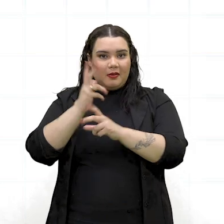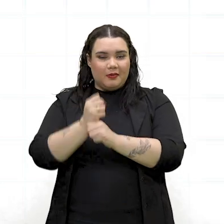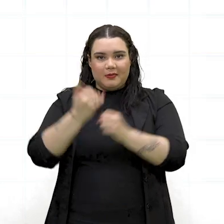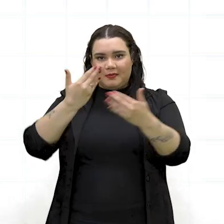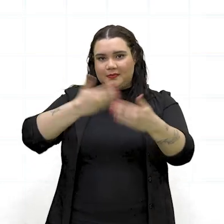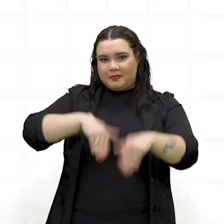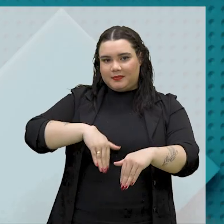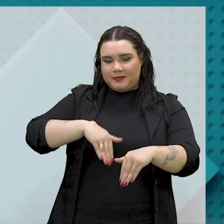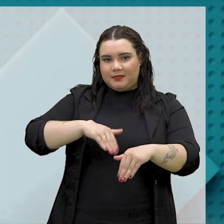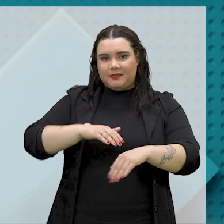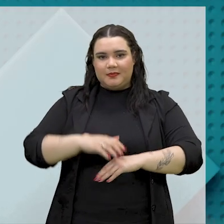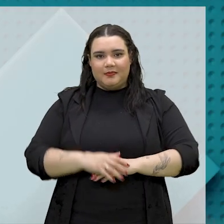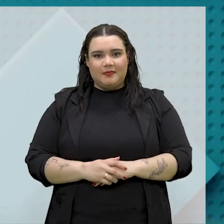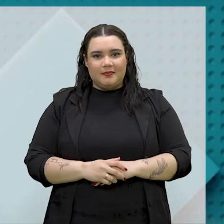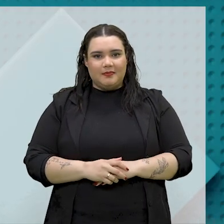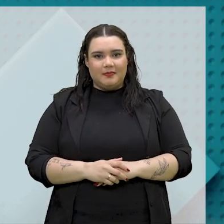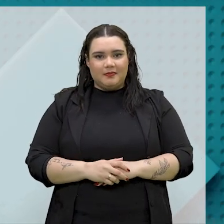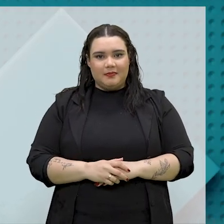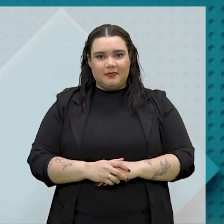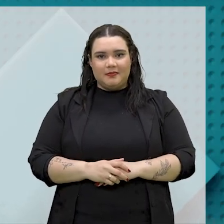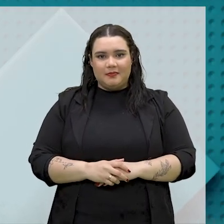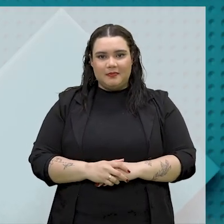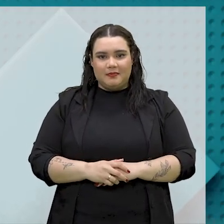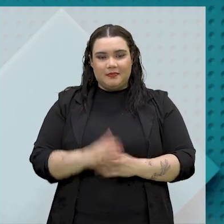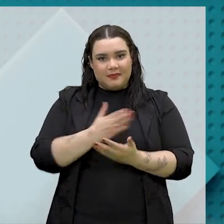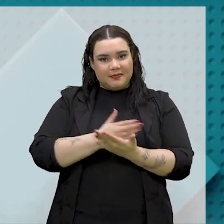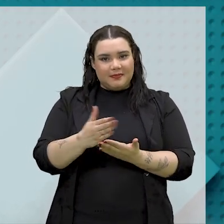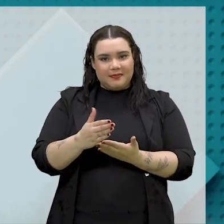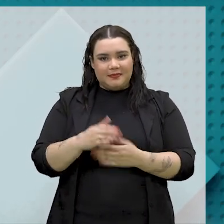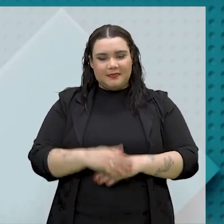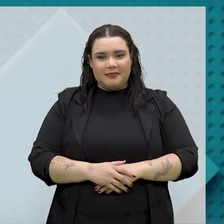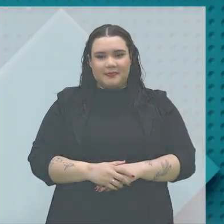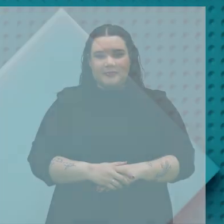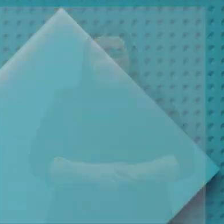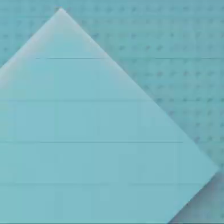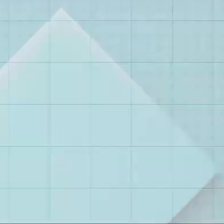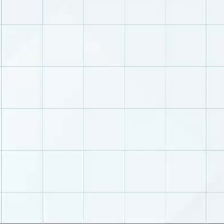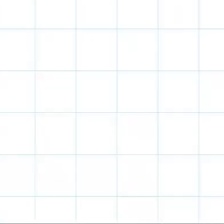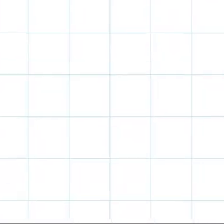e avaliação. So let's get started, vamos começar.